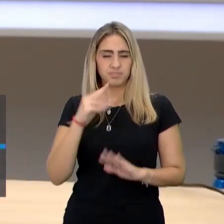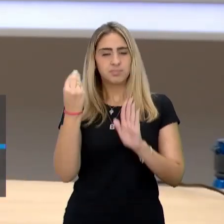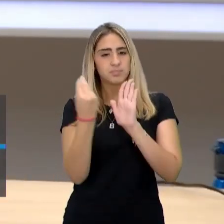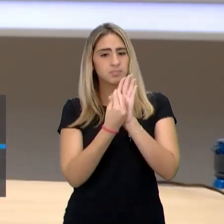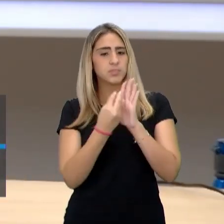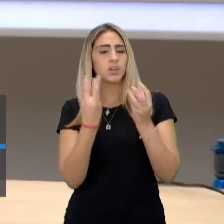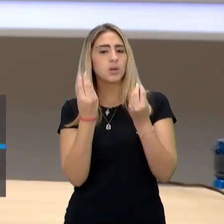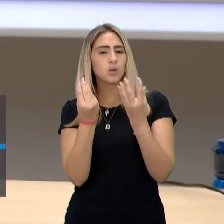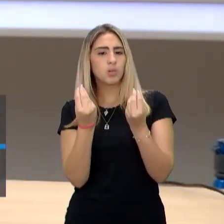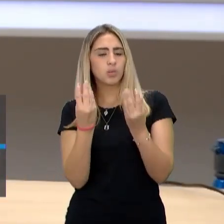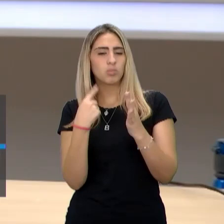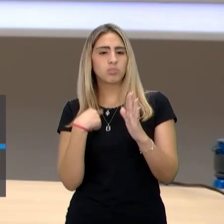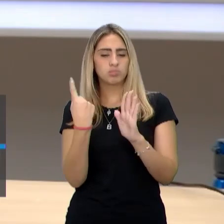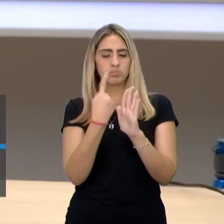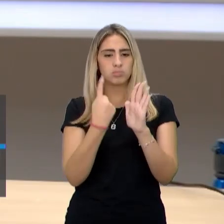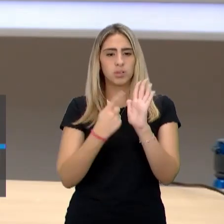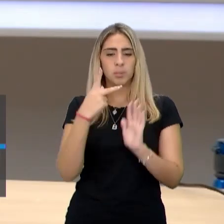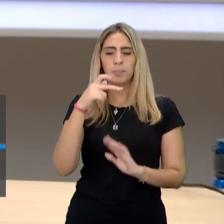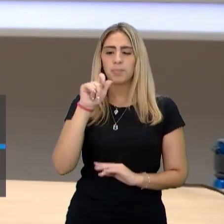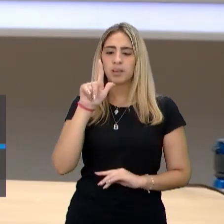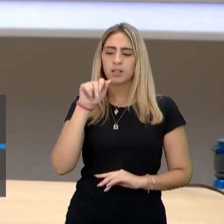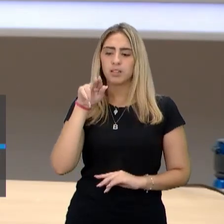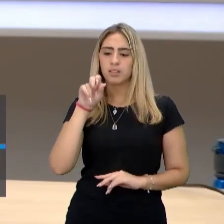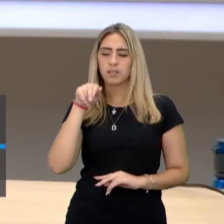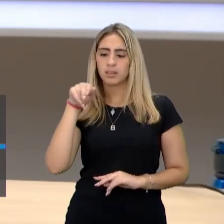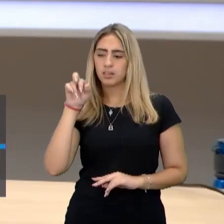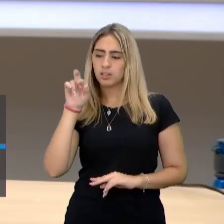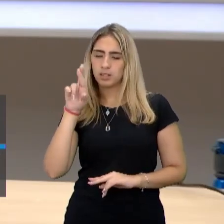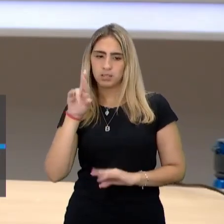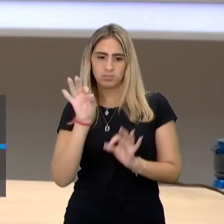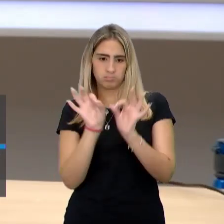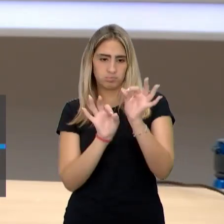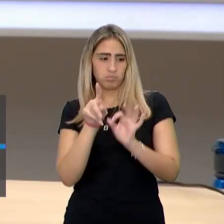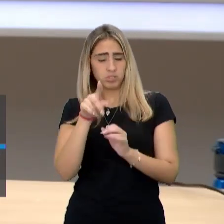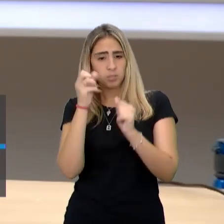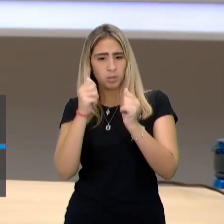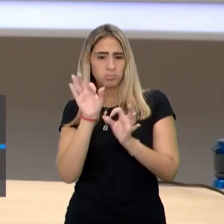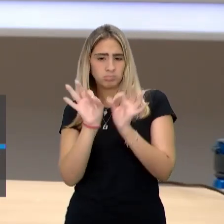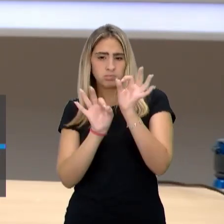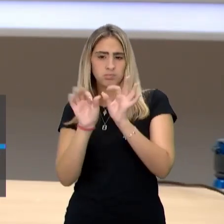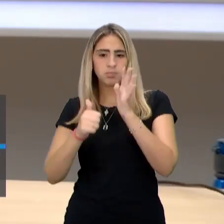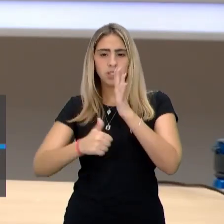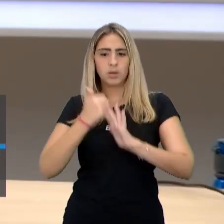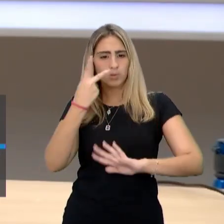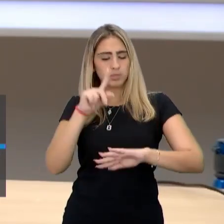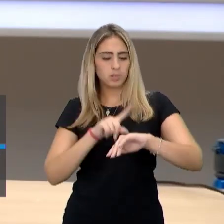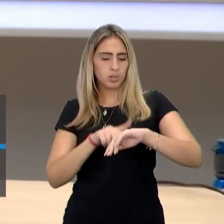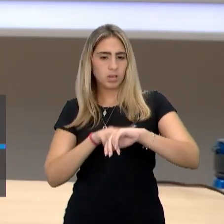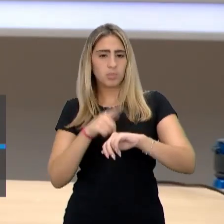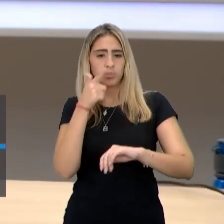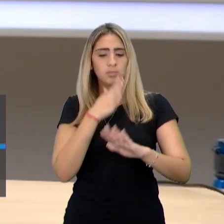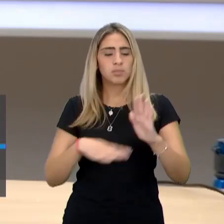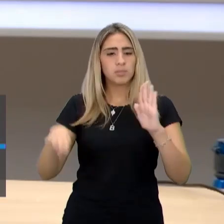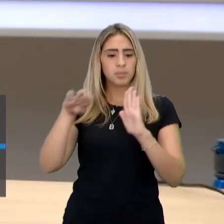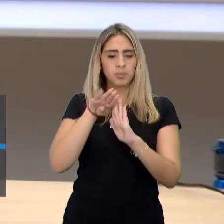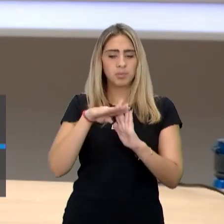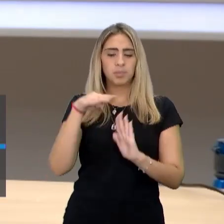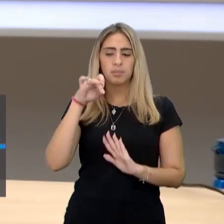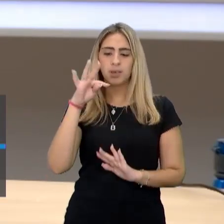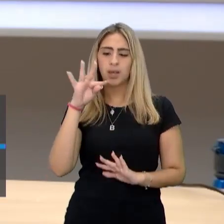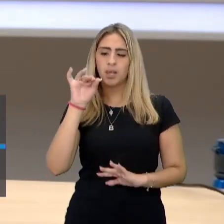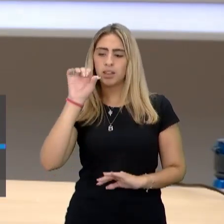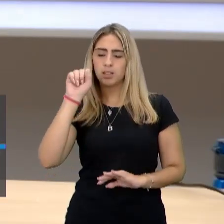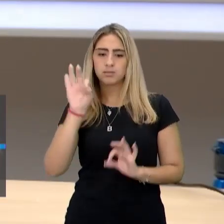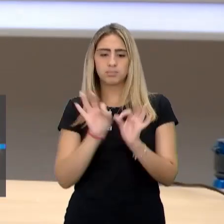colocou, com uma agenda ou planner, você também pode administrar melhor seu tempo, estabelecer metas, gerenciar suas